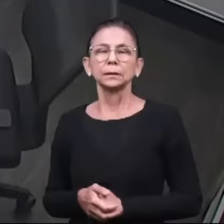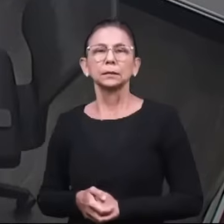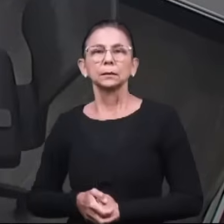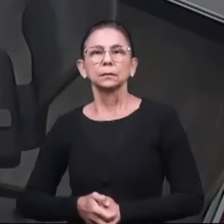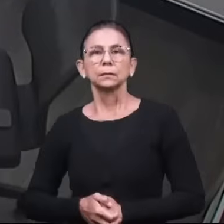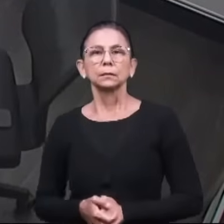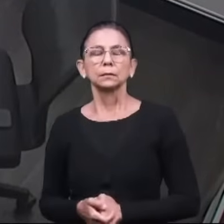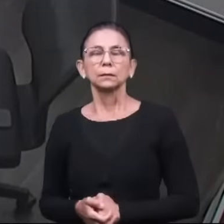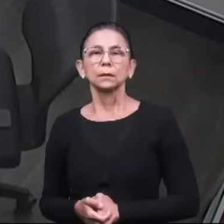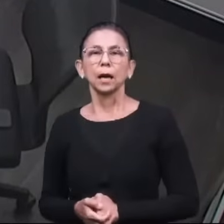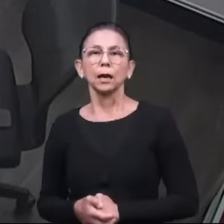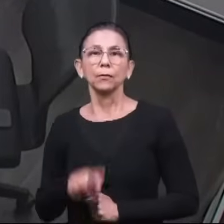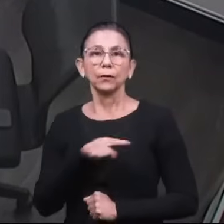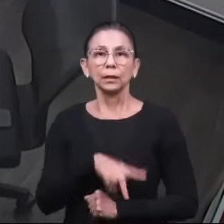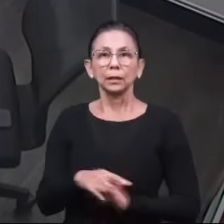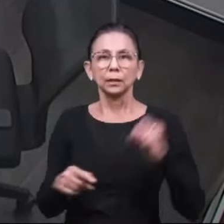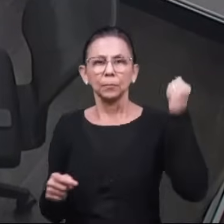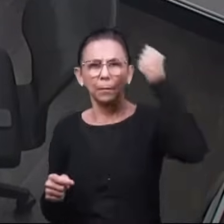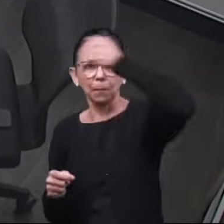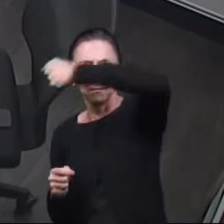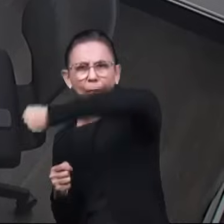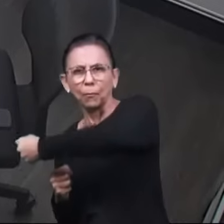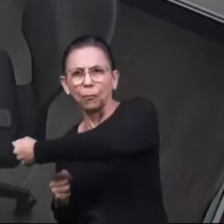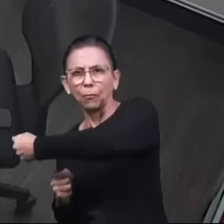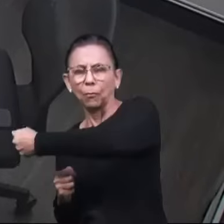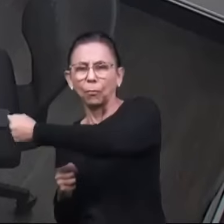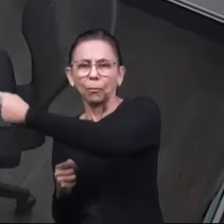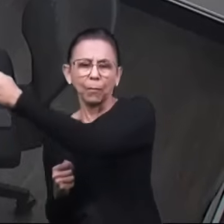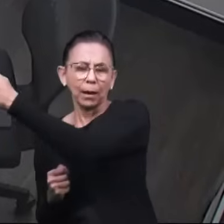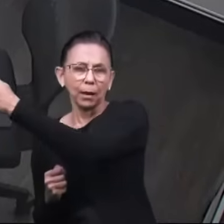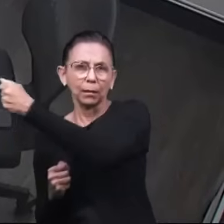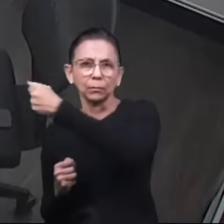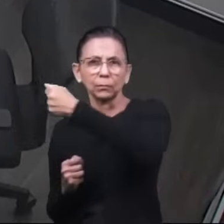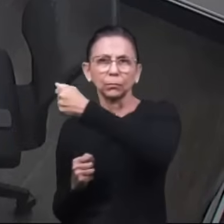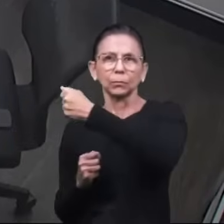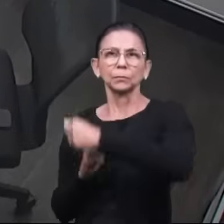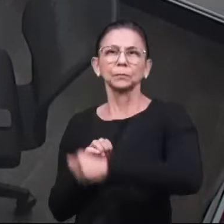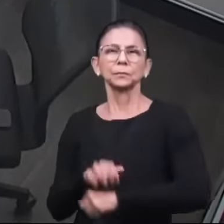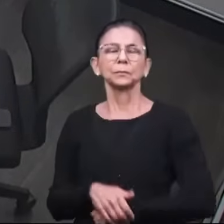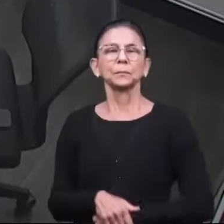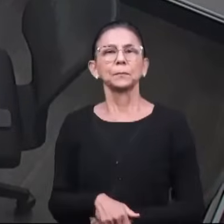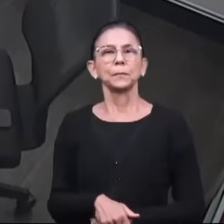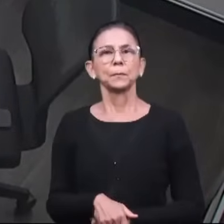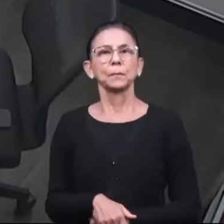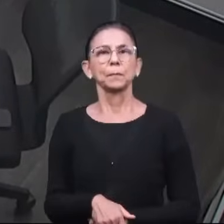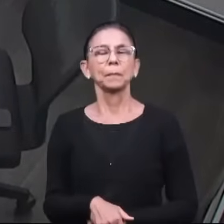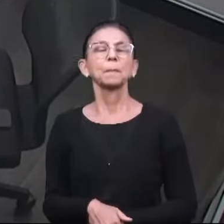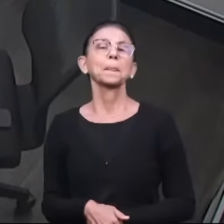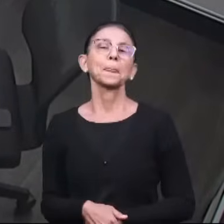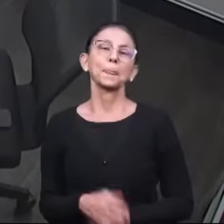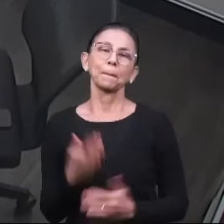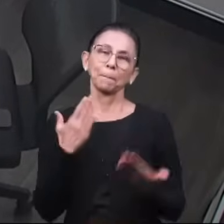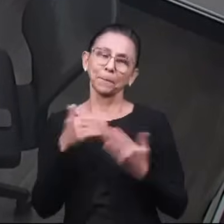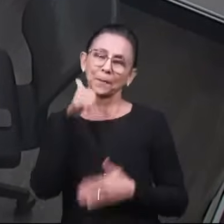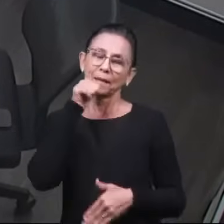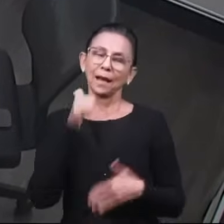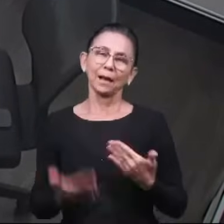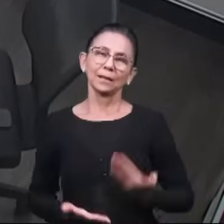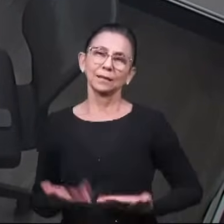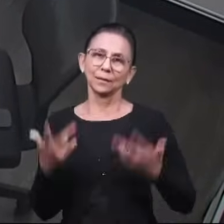na passando as flechas. As senhoras, elas são os escudeiros dos pastores,